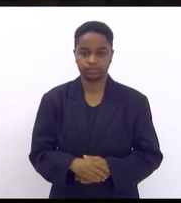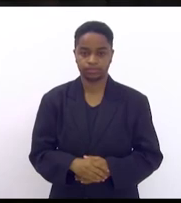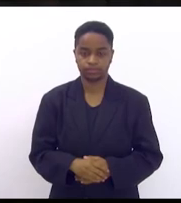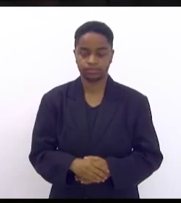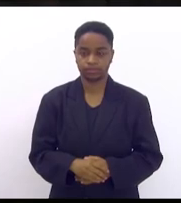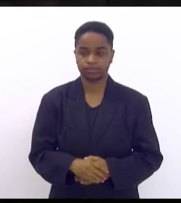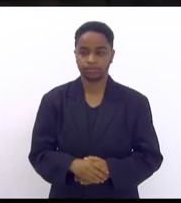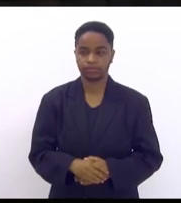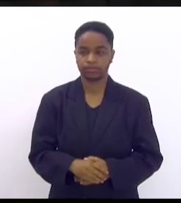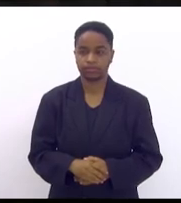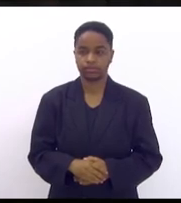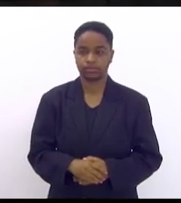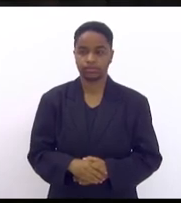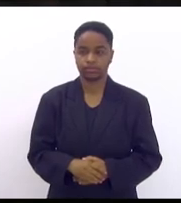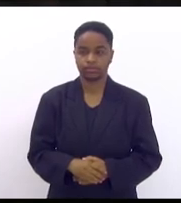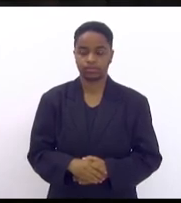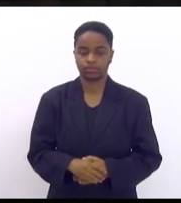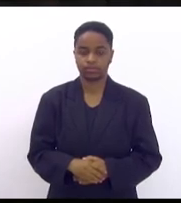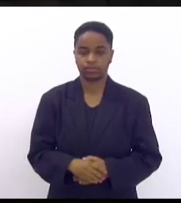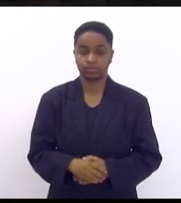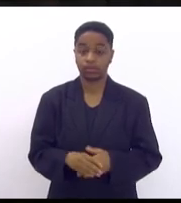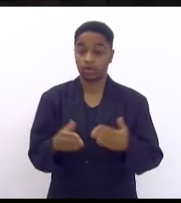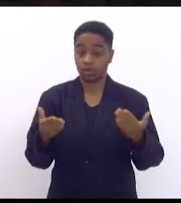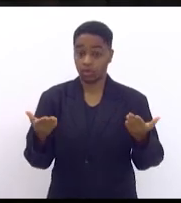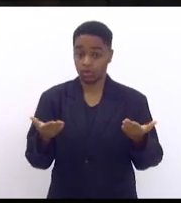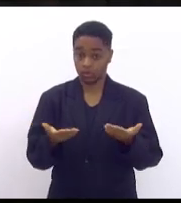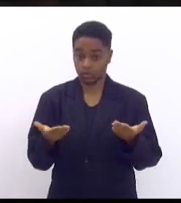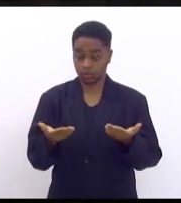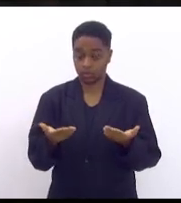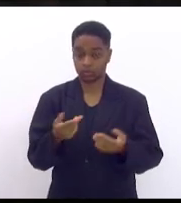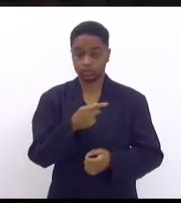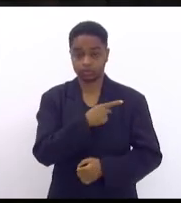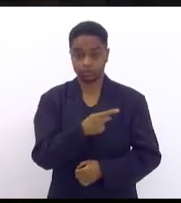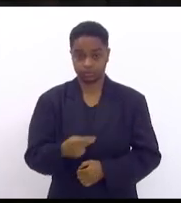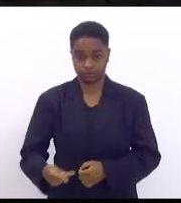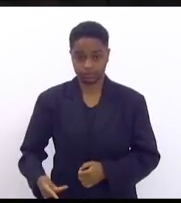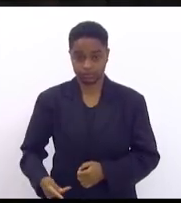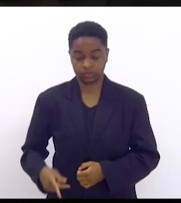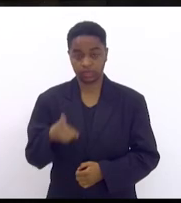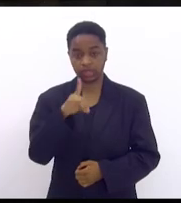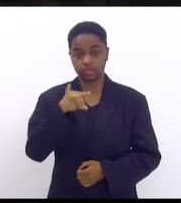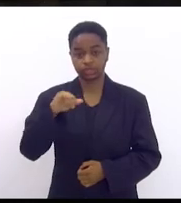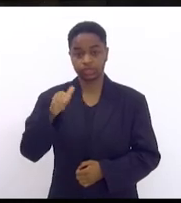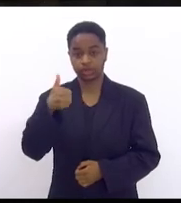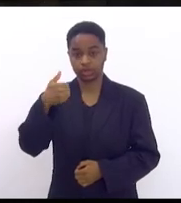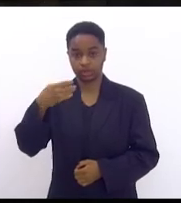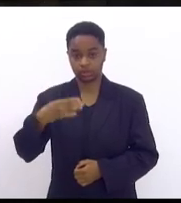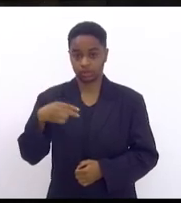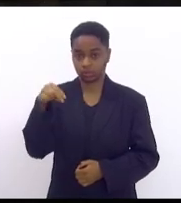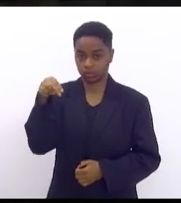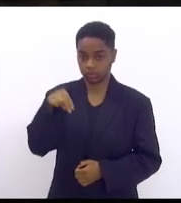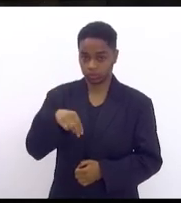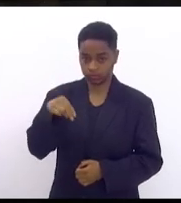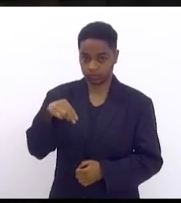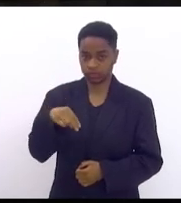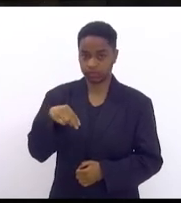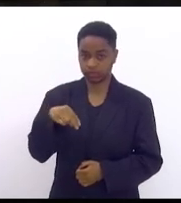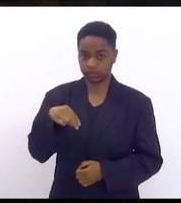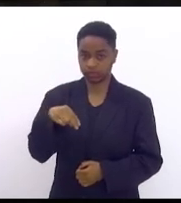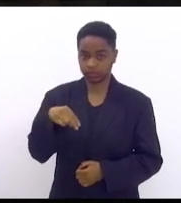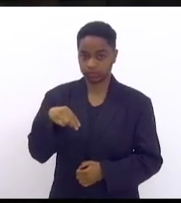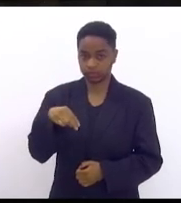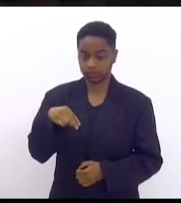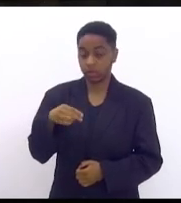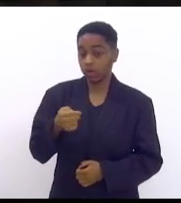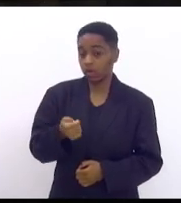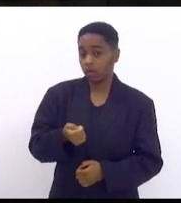auditiva. Hoje, senhor presidente, 14 de novembro, é véspera